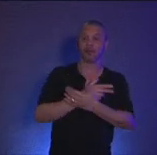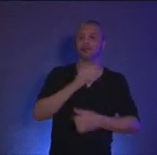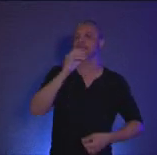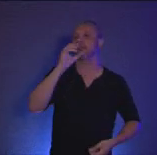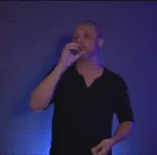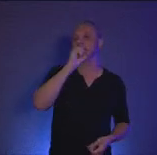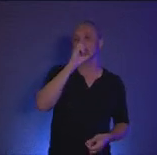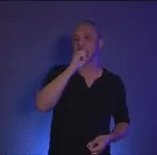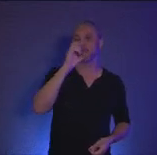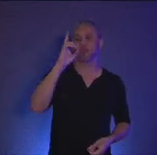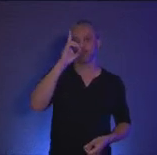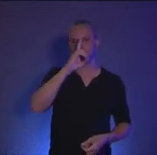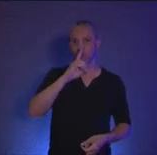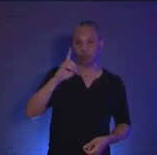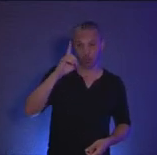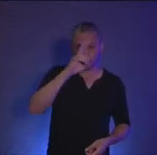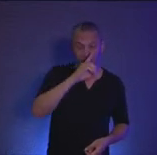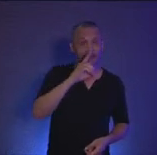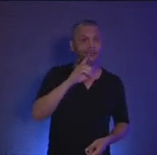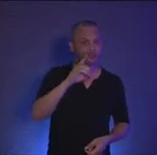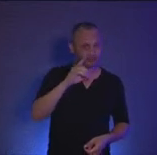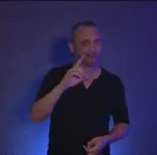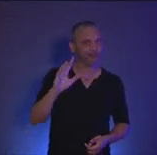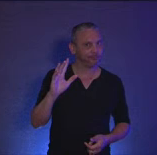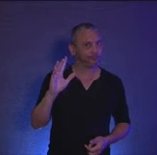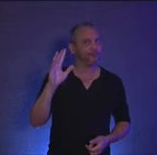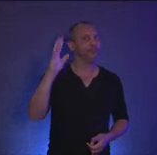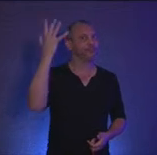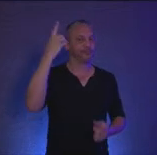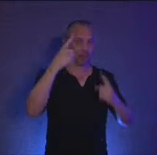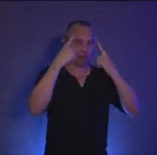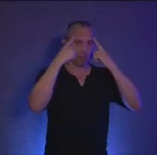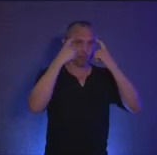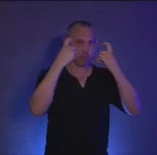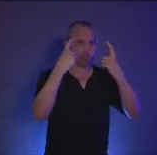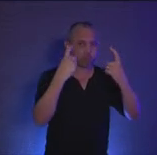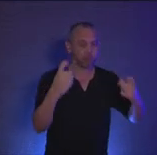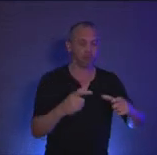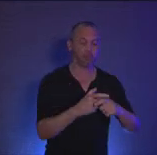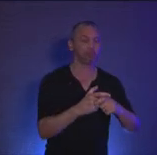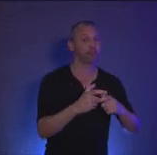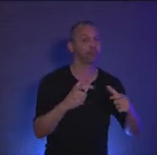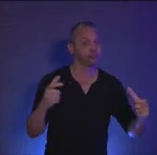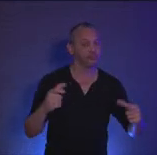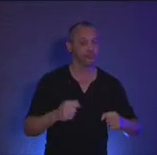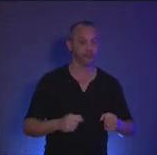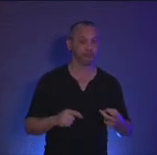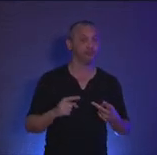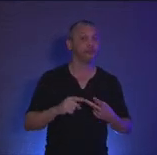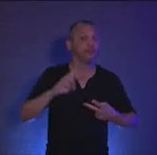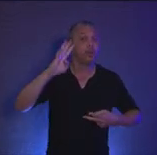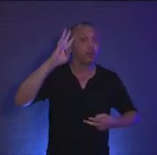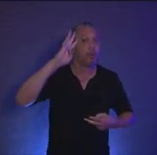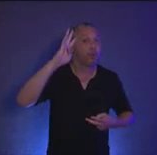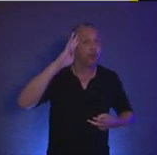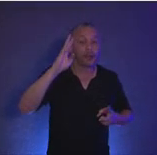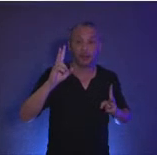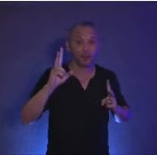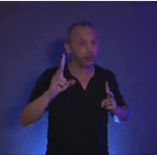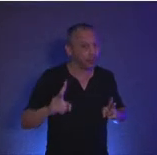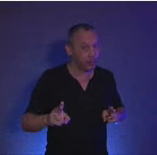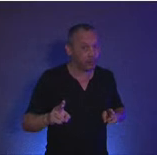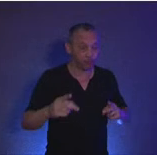semana eles são, historicamente, onde ocorrem a maior parte dos casos. As quartas-feiras também,